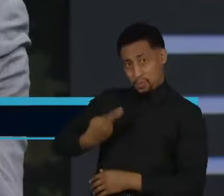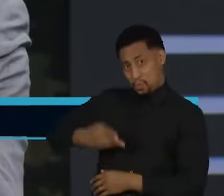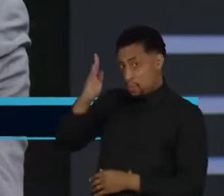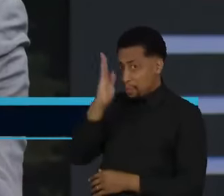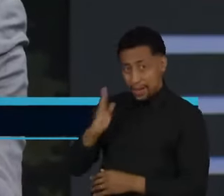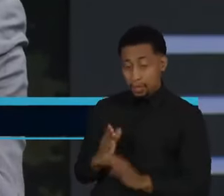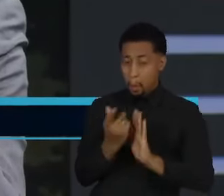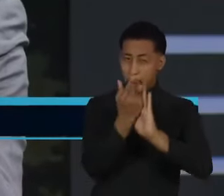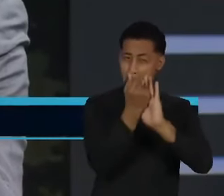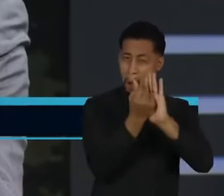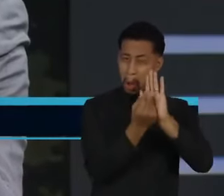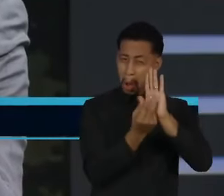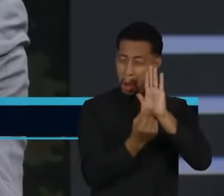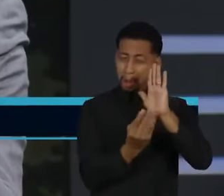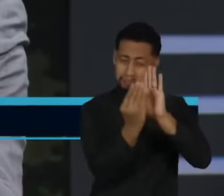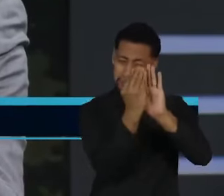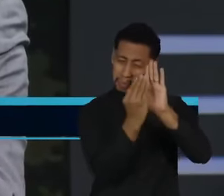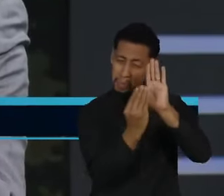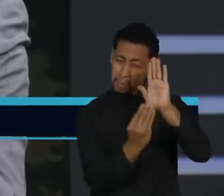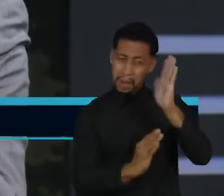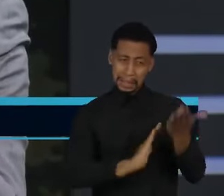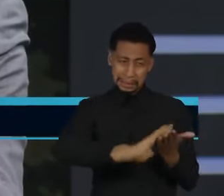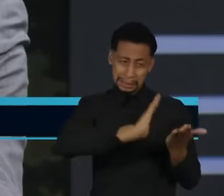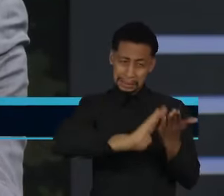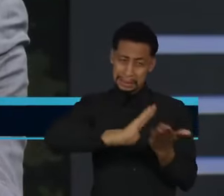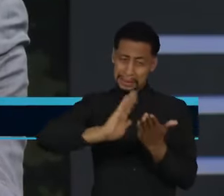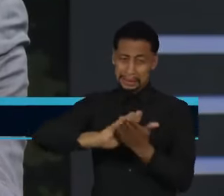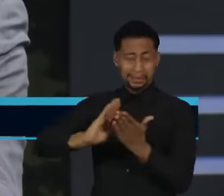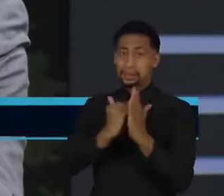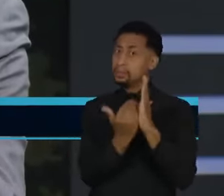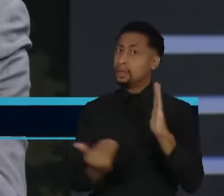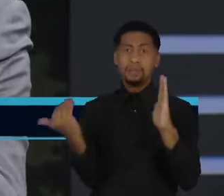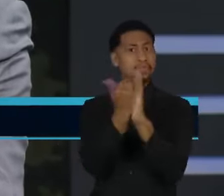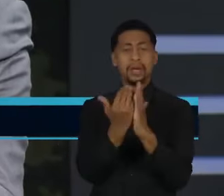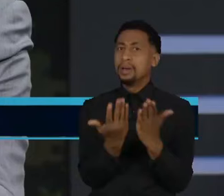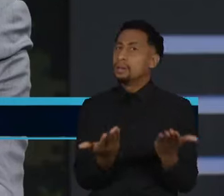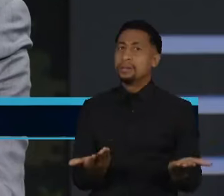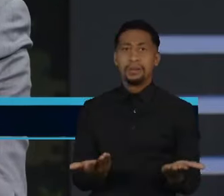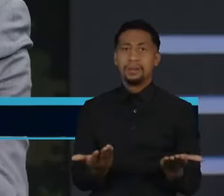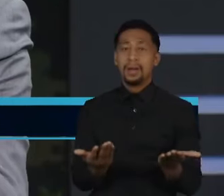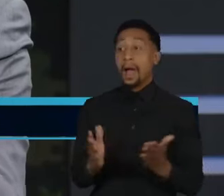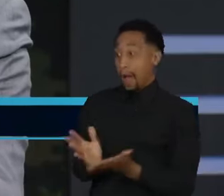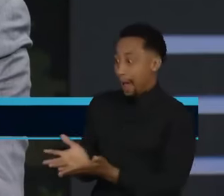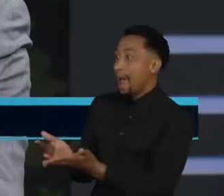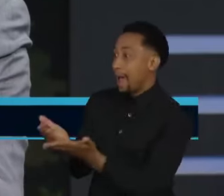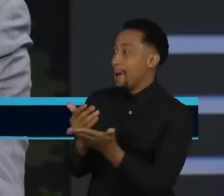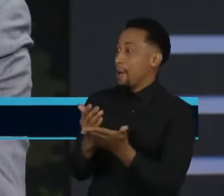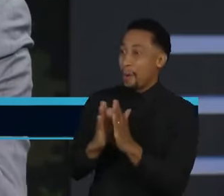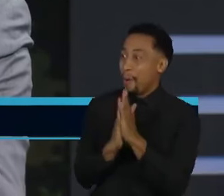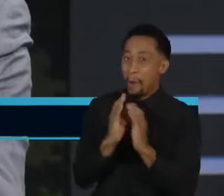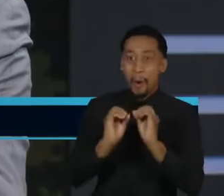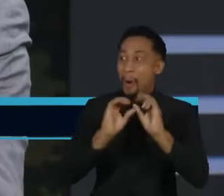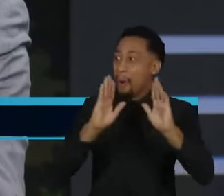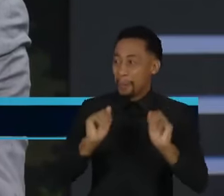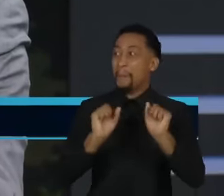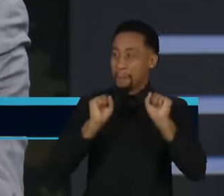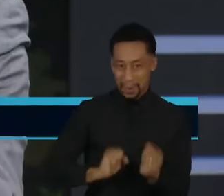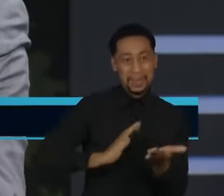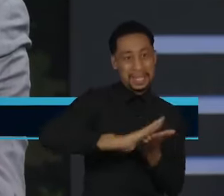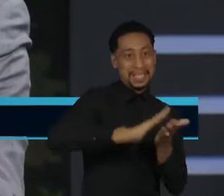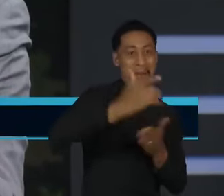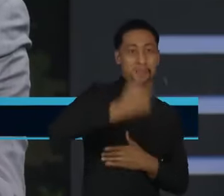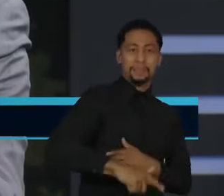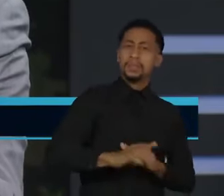do gasto, sem receita. Você precisa cortar o gasto. A gente já falou várias vezes aqui e eu continuo dizendo, você não